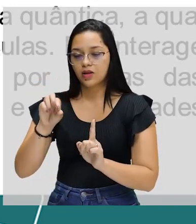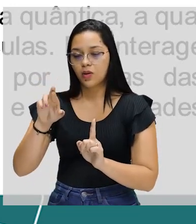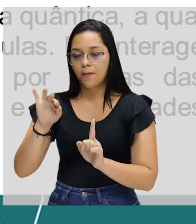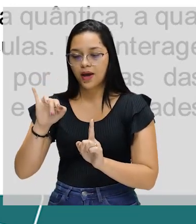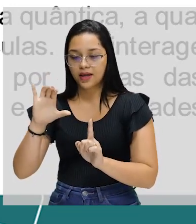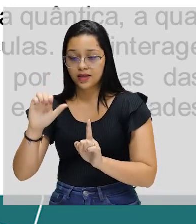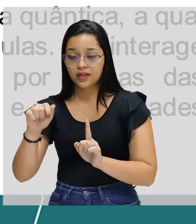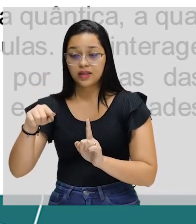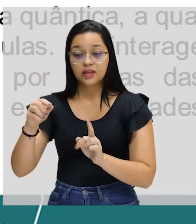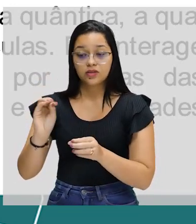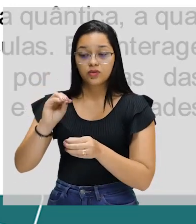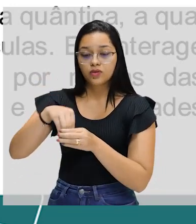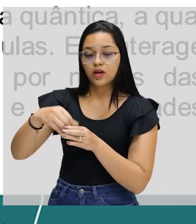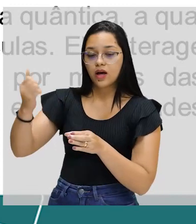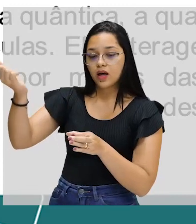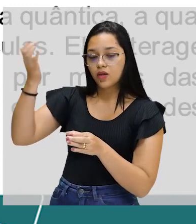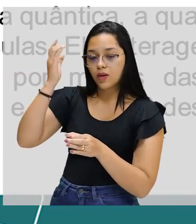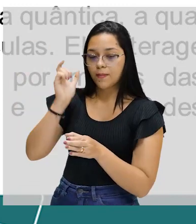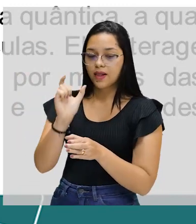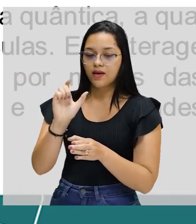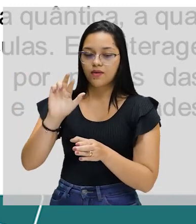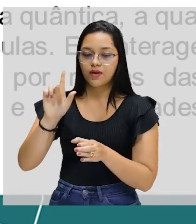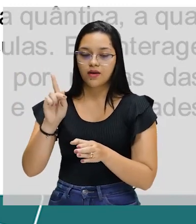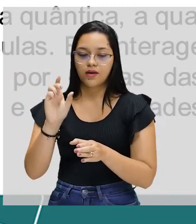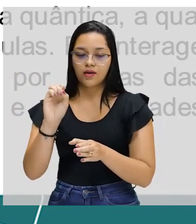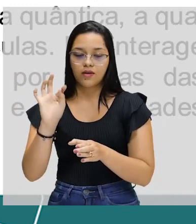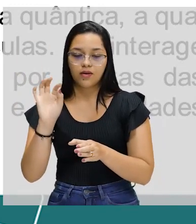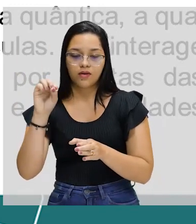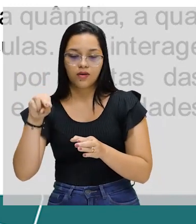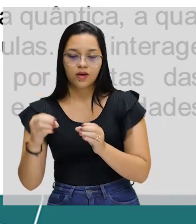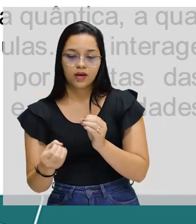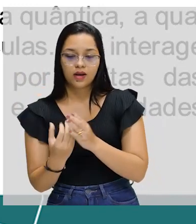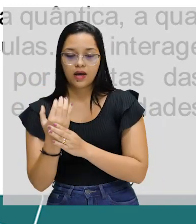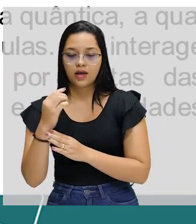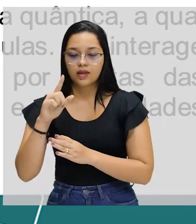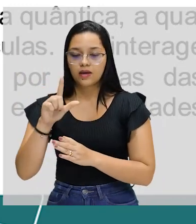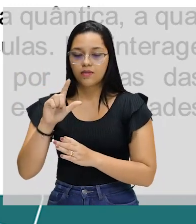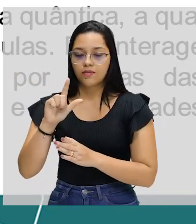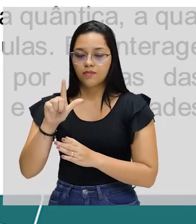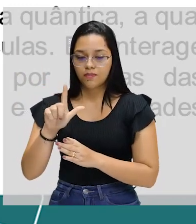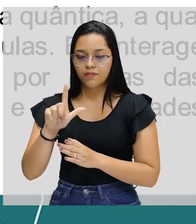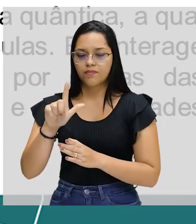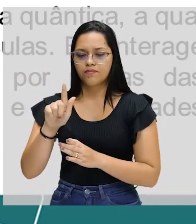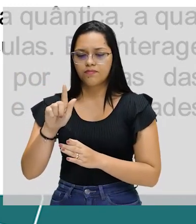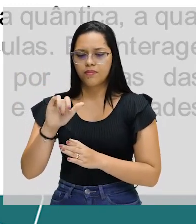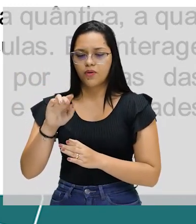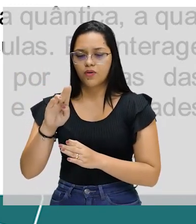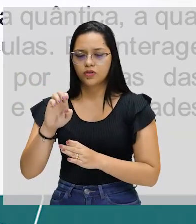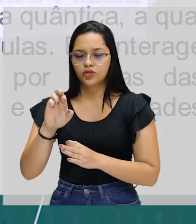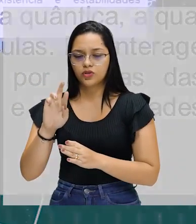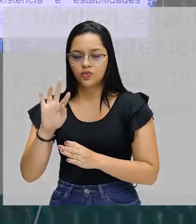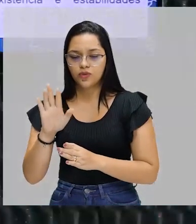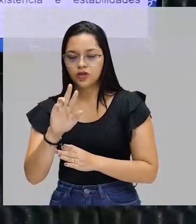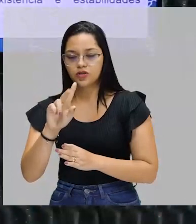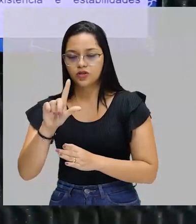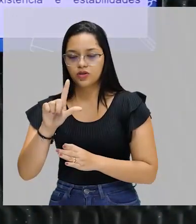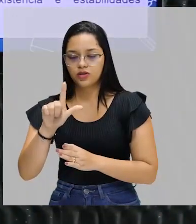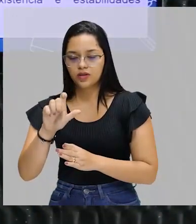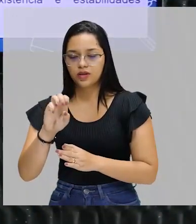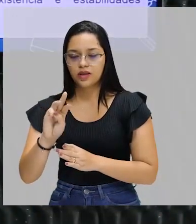tá ok? Então a palavra fóton foi criada por Gilbert Levis, né,